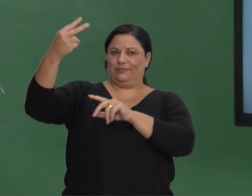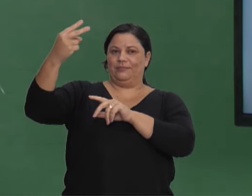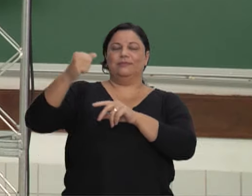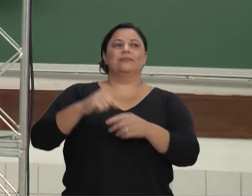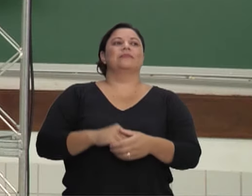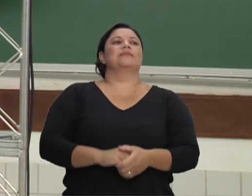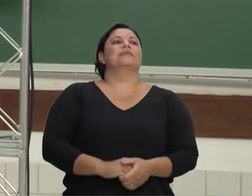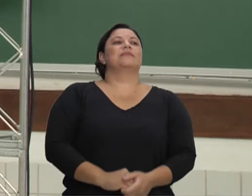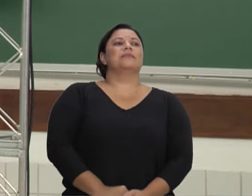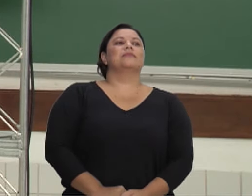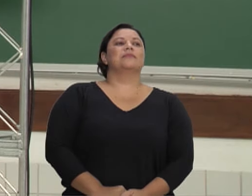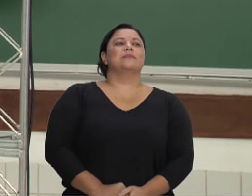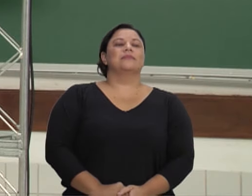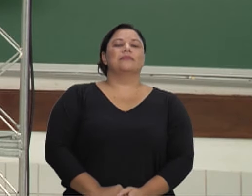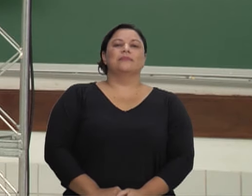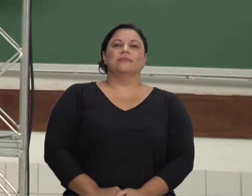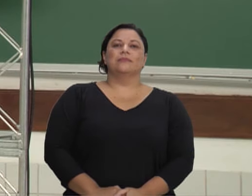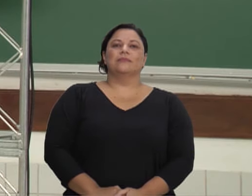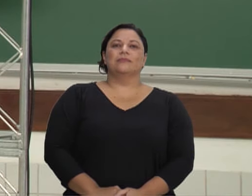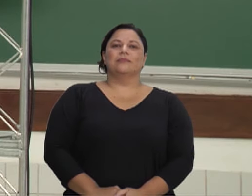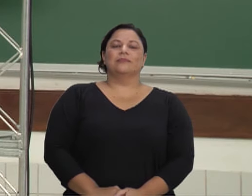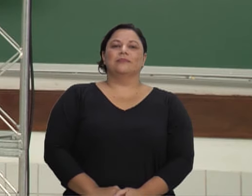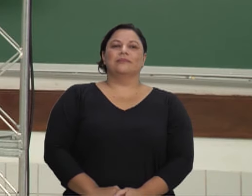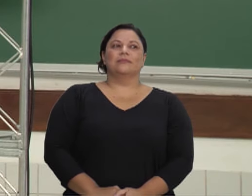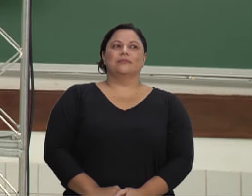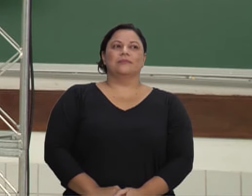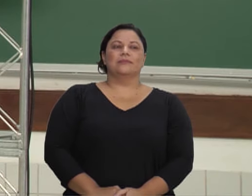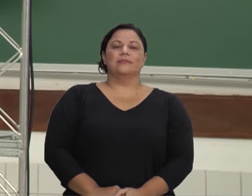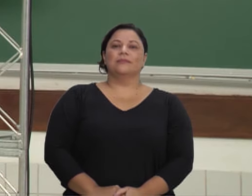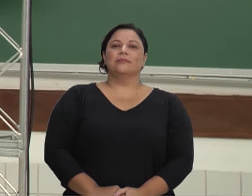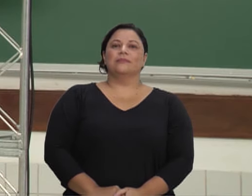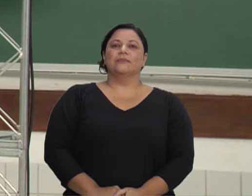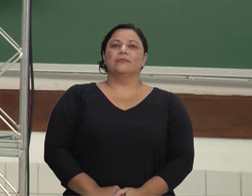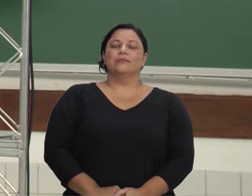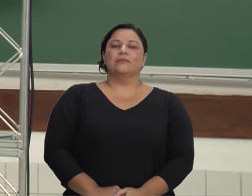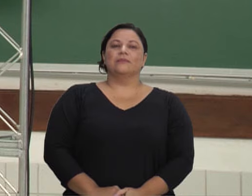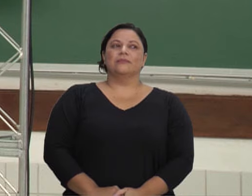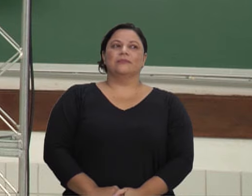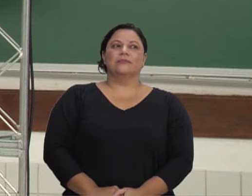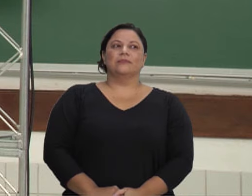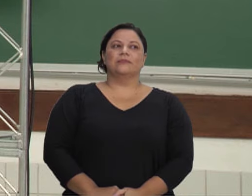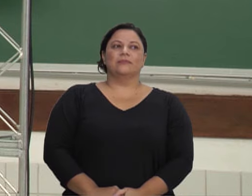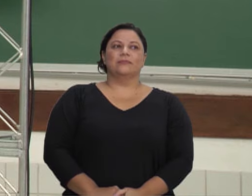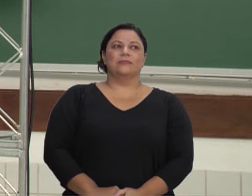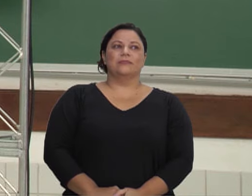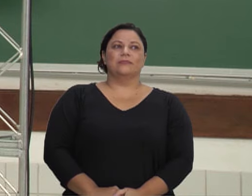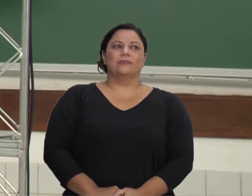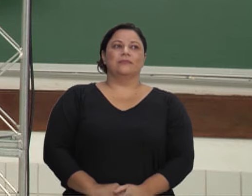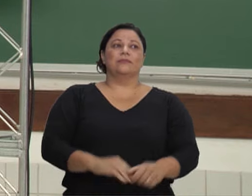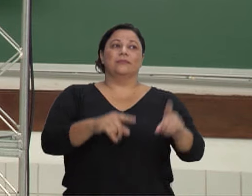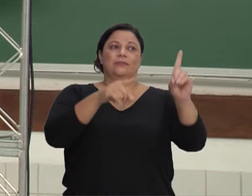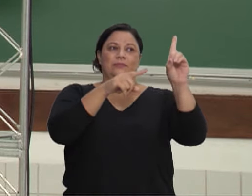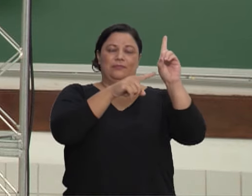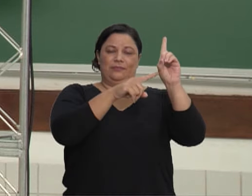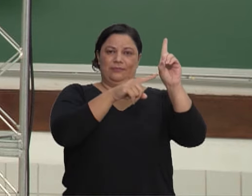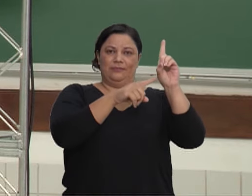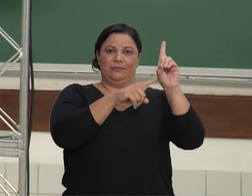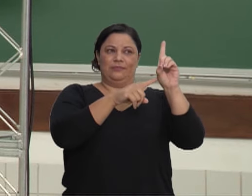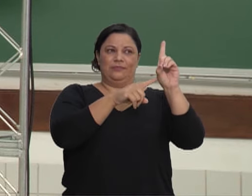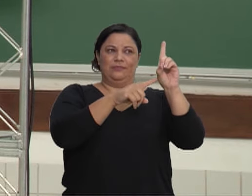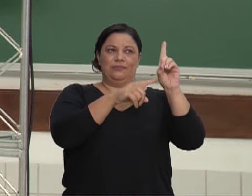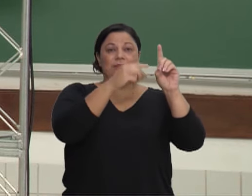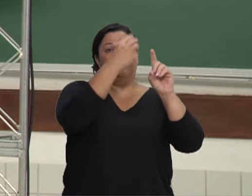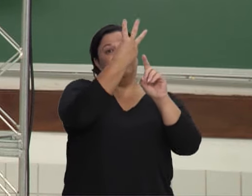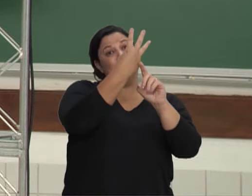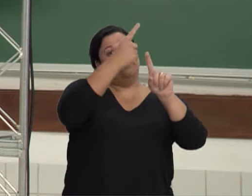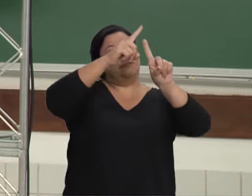4. Tranquilo? Vamos lá. De distância. 3